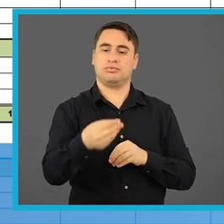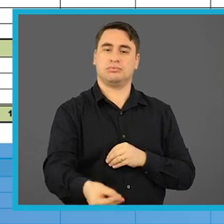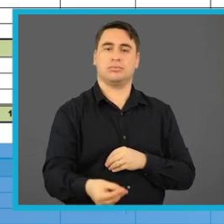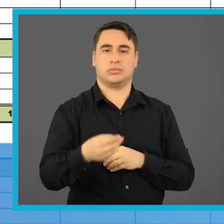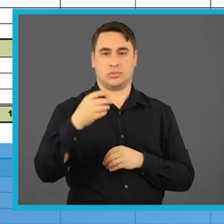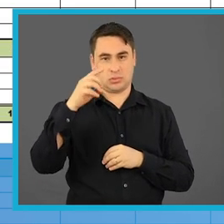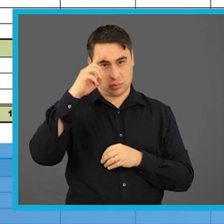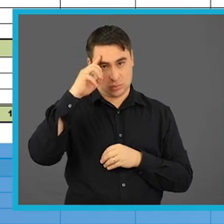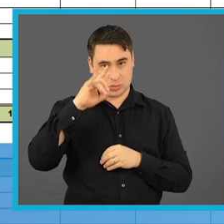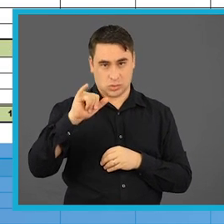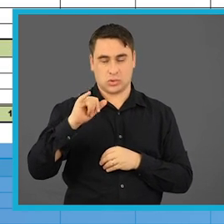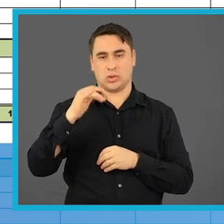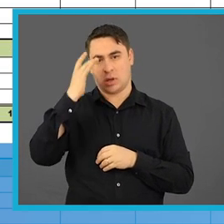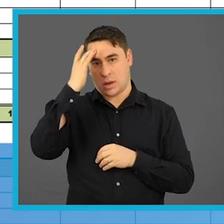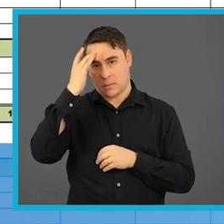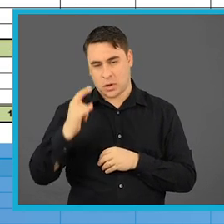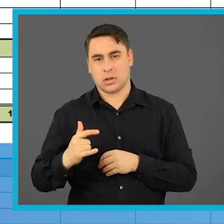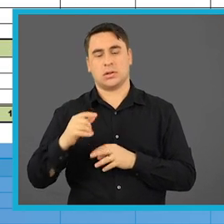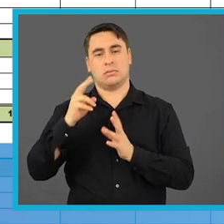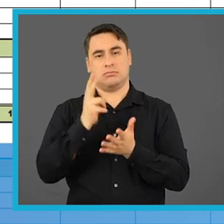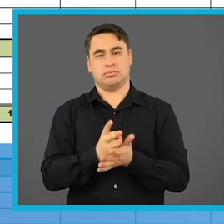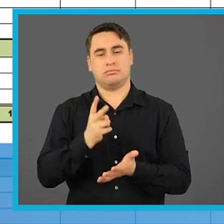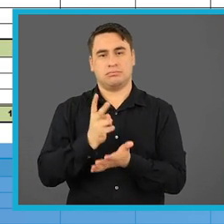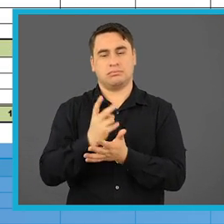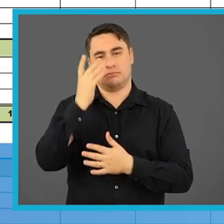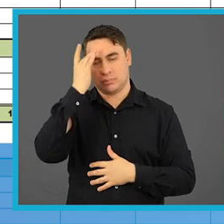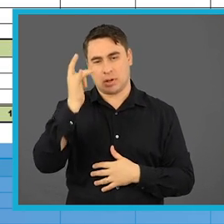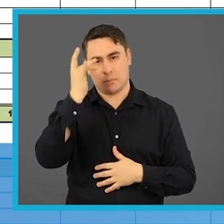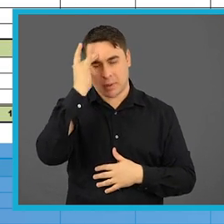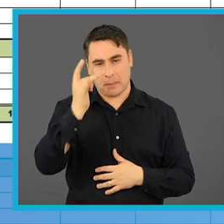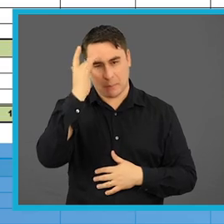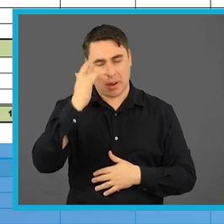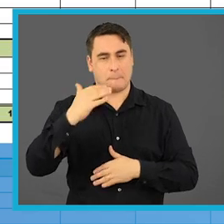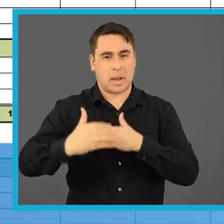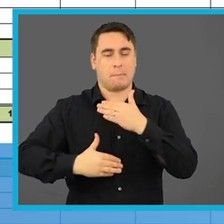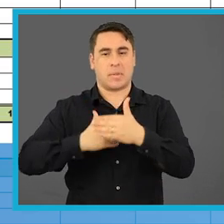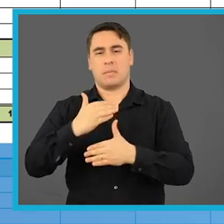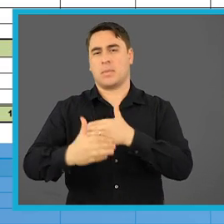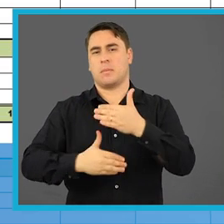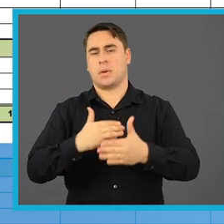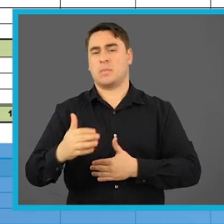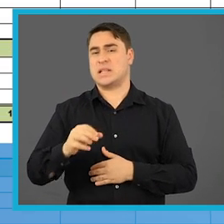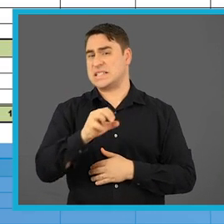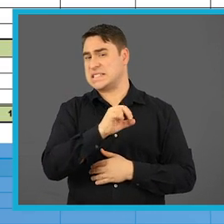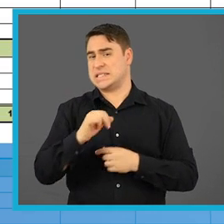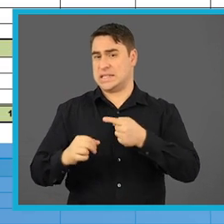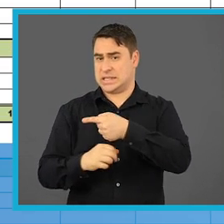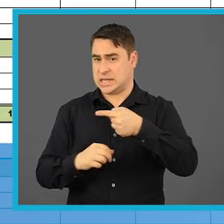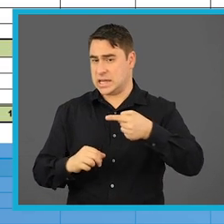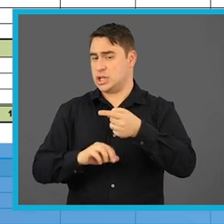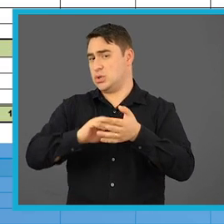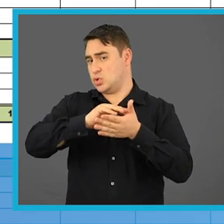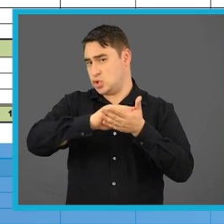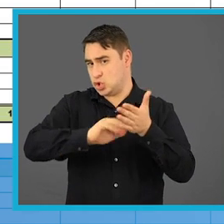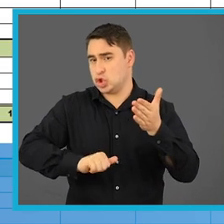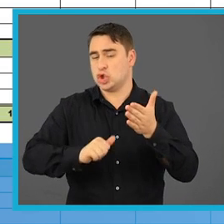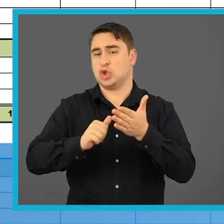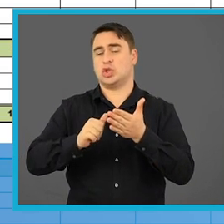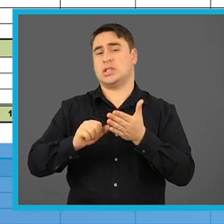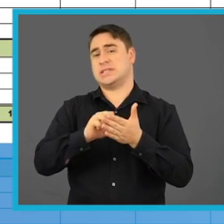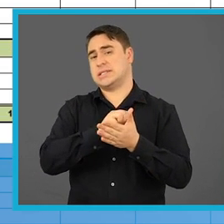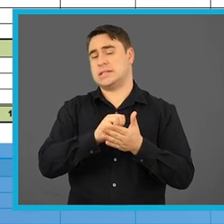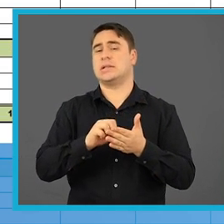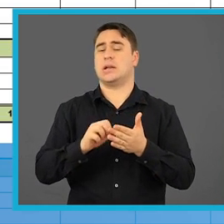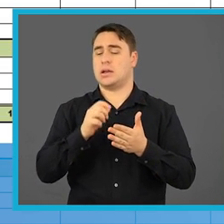para o outro dia. E assim sucessivamente. Sempre o movimento do dia, se for negativo, ele subtrai do